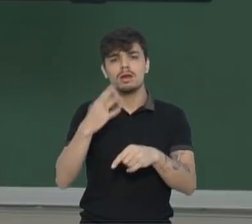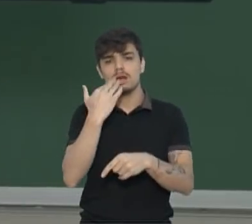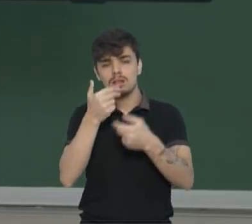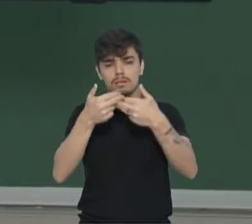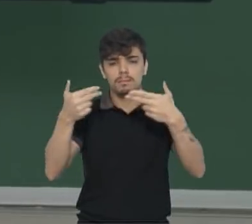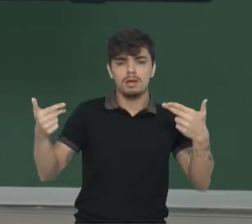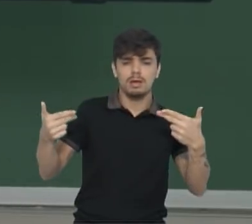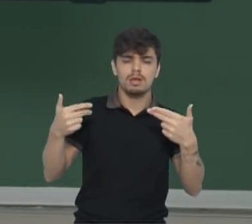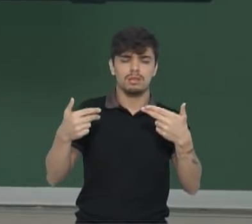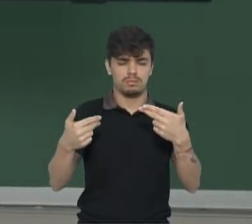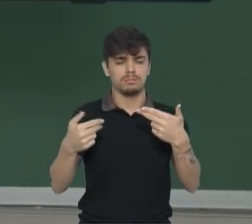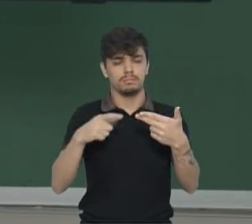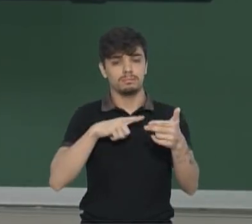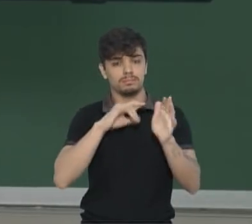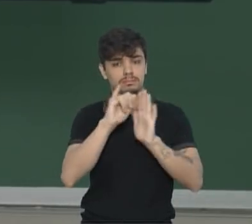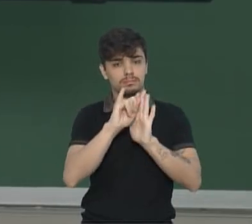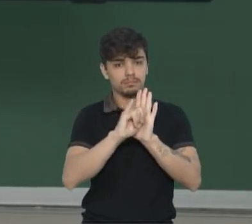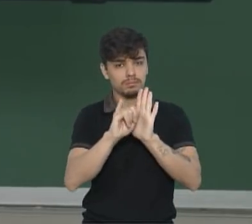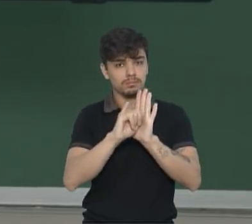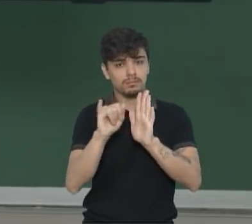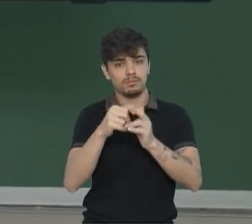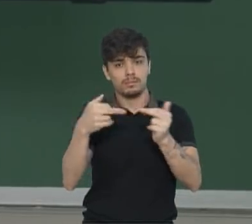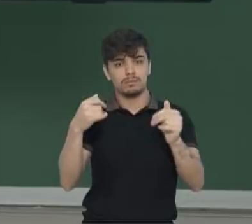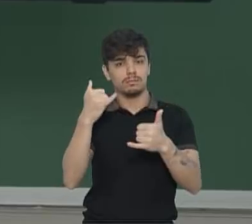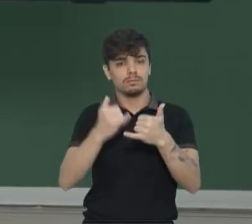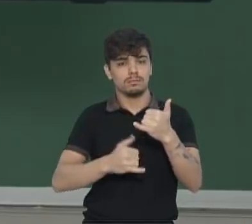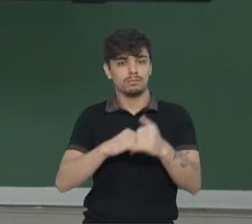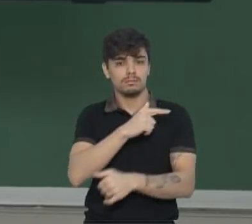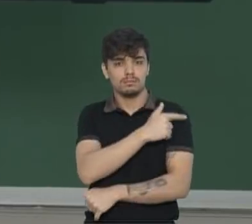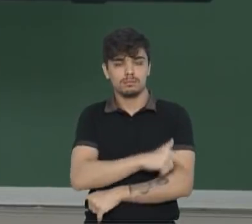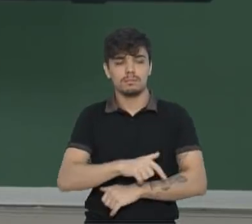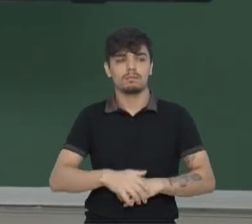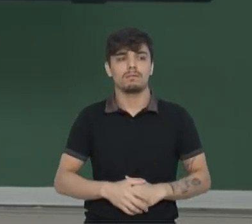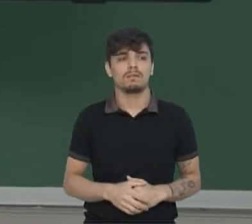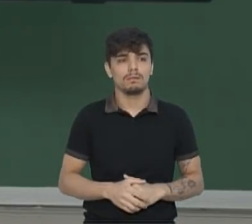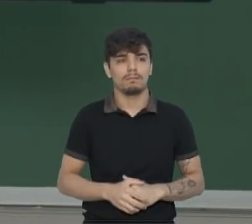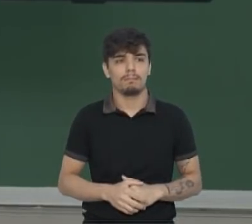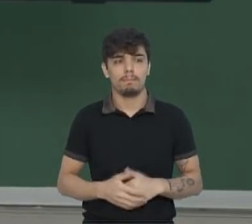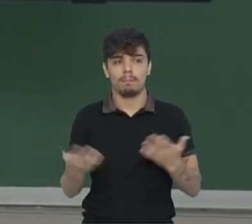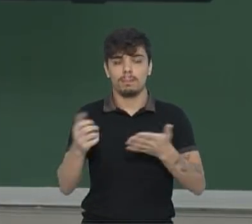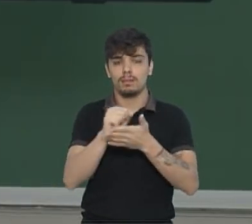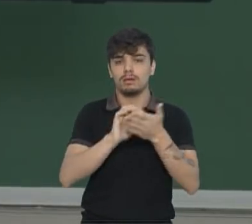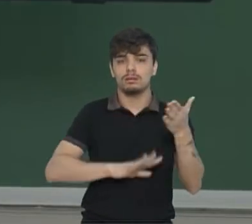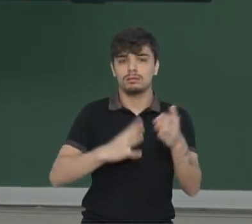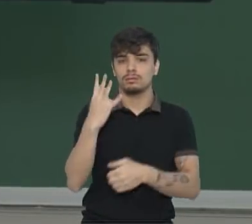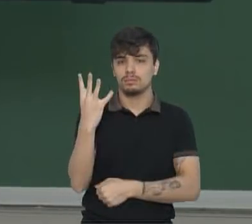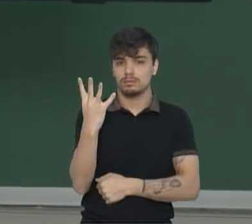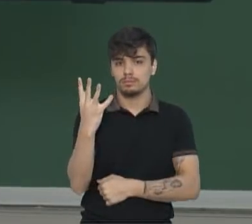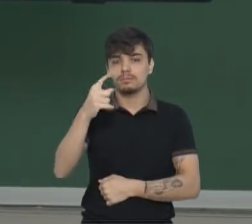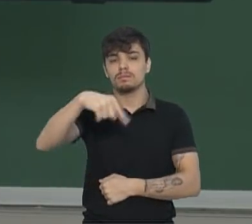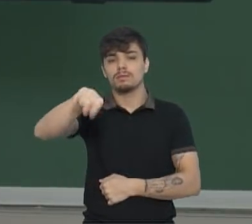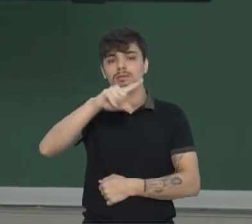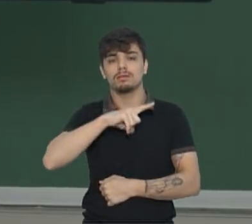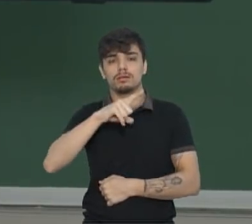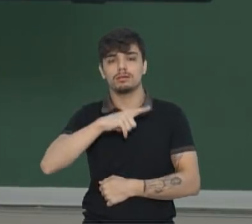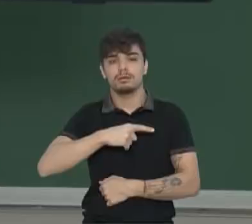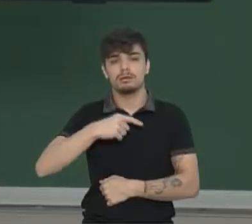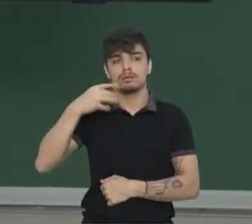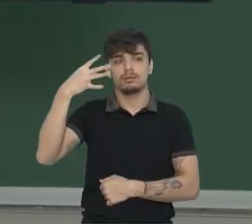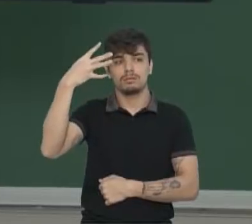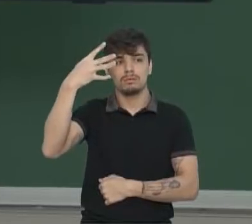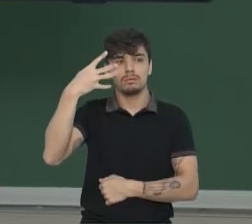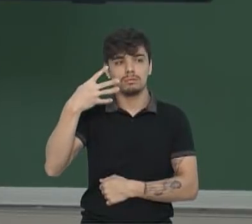os identificavam enquanto um grupo étnico, tá? Atividade 4. Atividade 4, vocês têm aqui 4